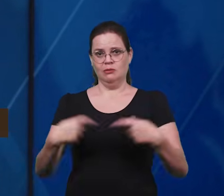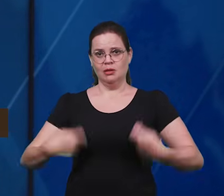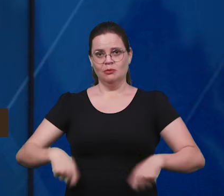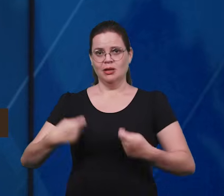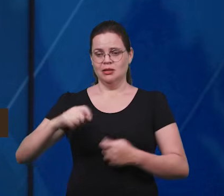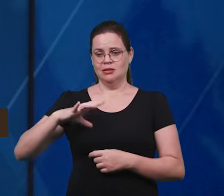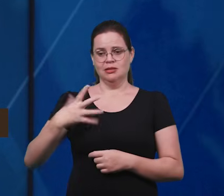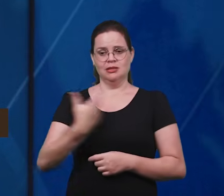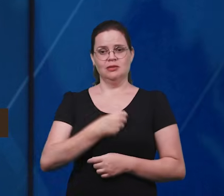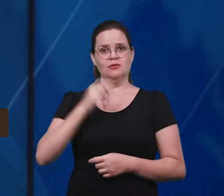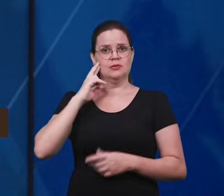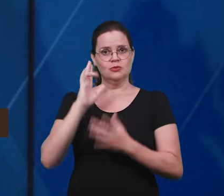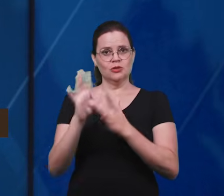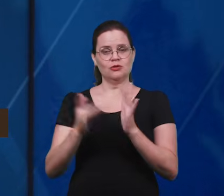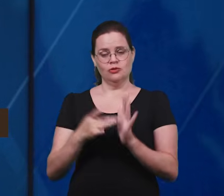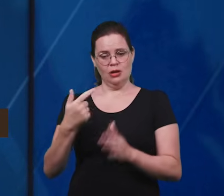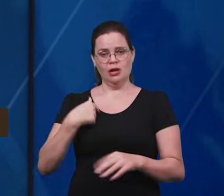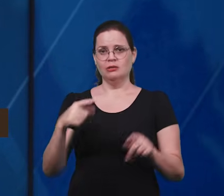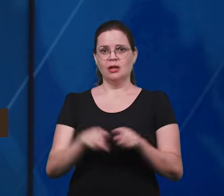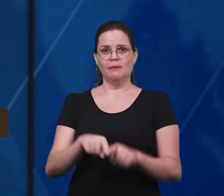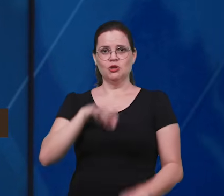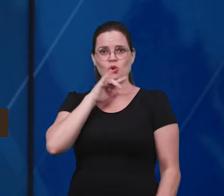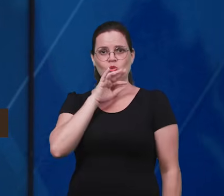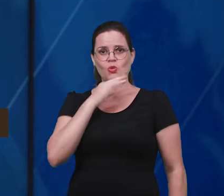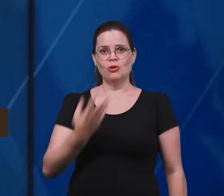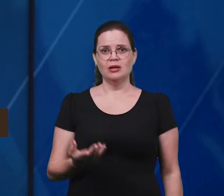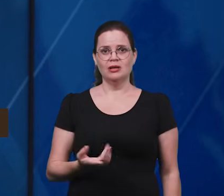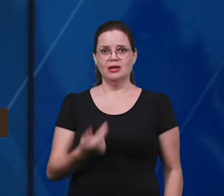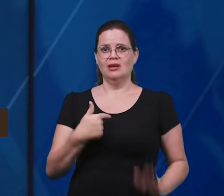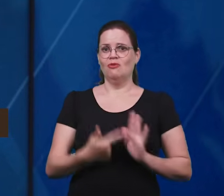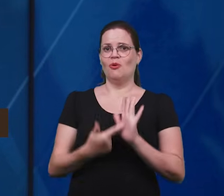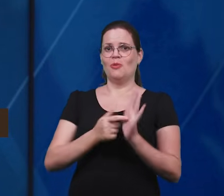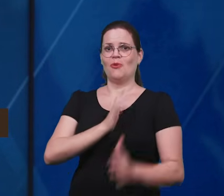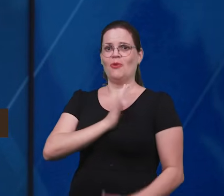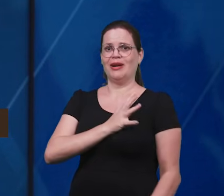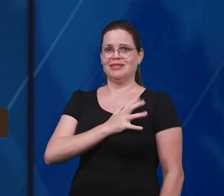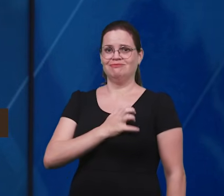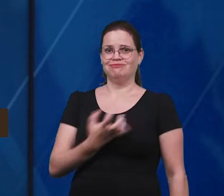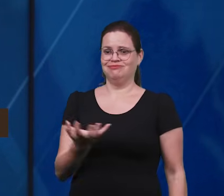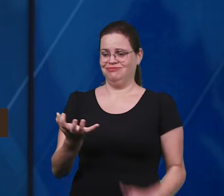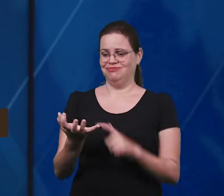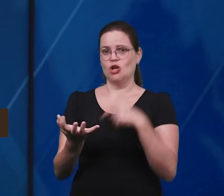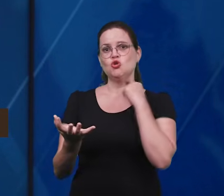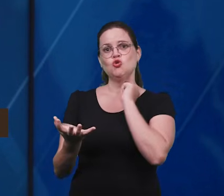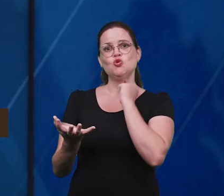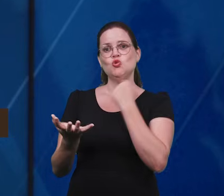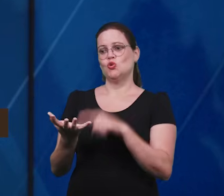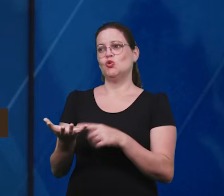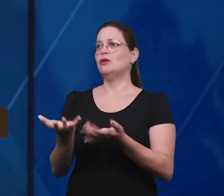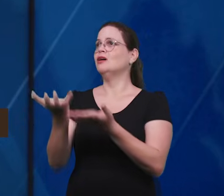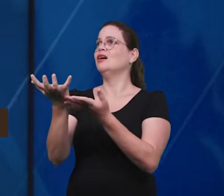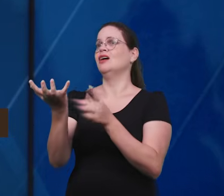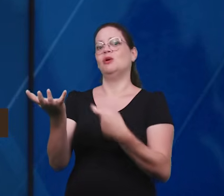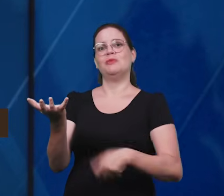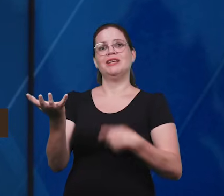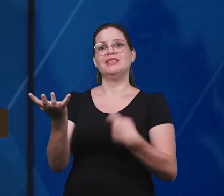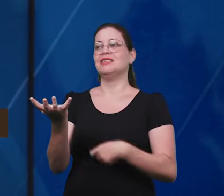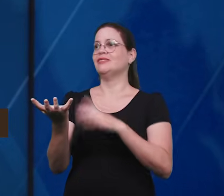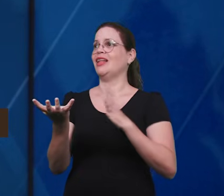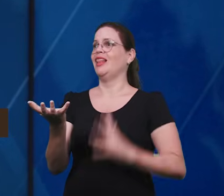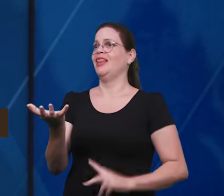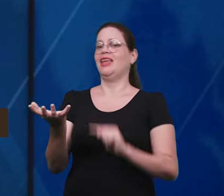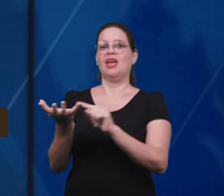salvação em Jesus. E em Jesus, ele precisa dessa salvação para escapar do juízo